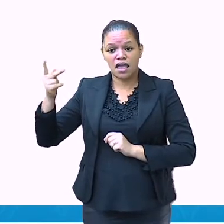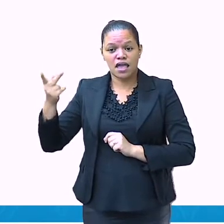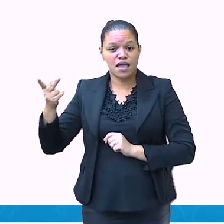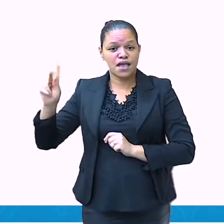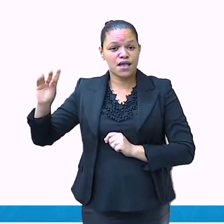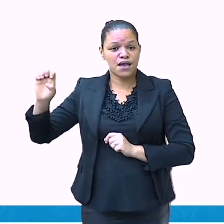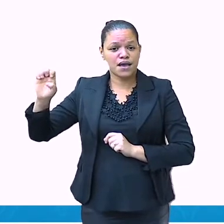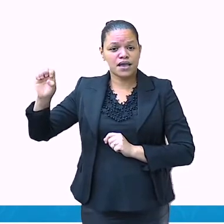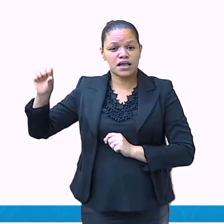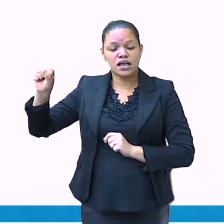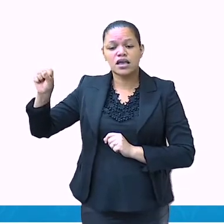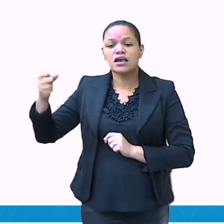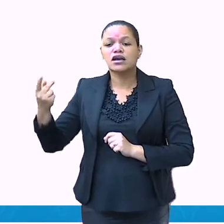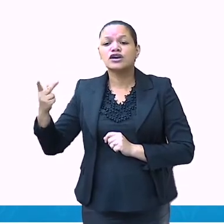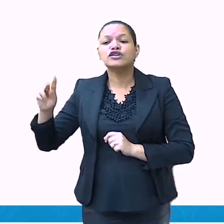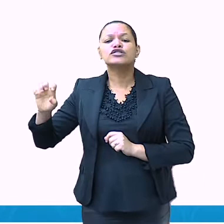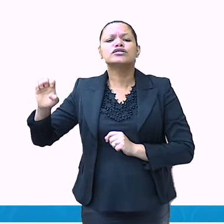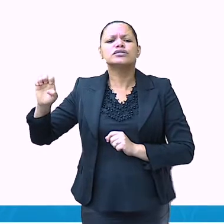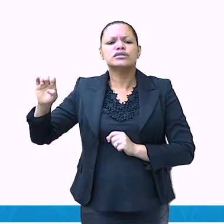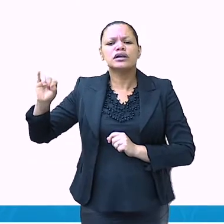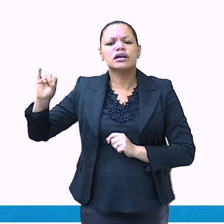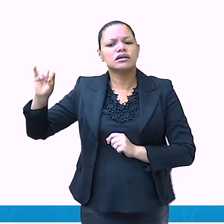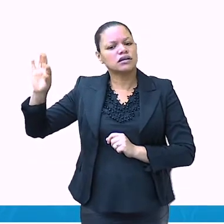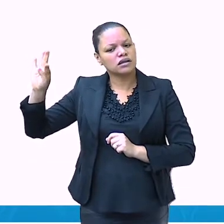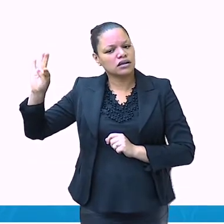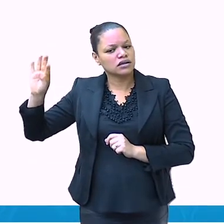it wasn't. Ok?